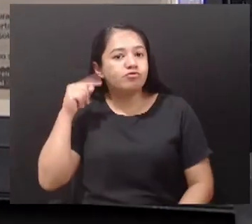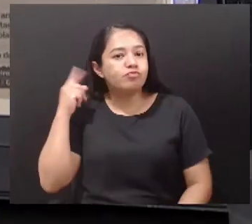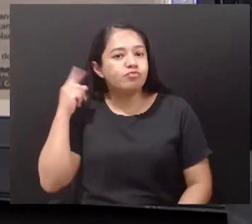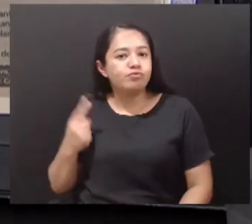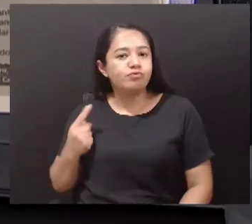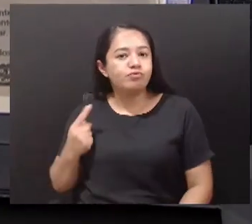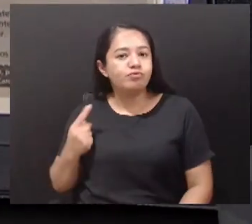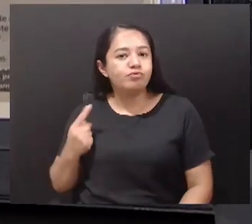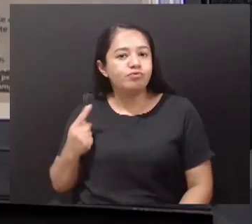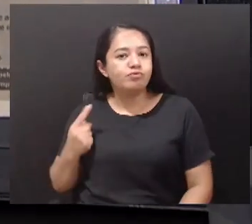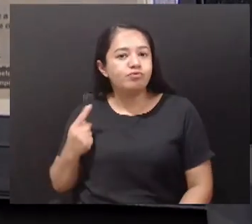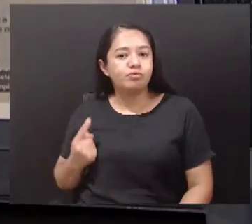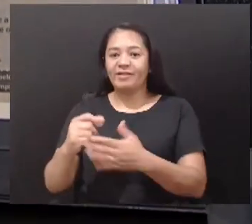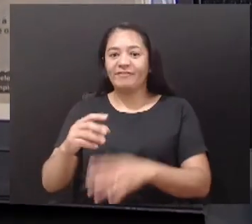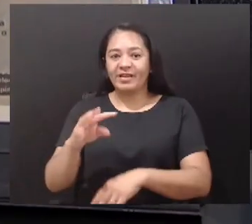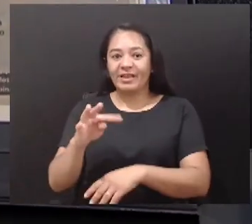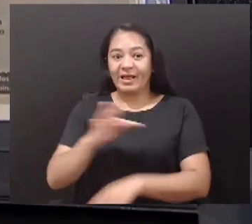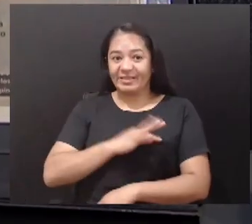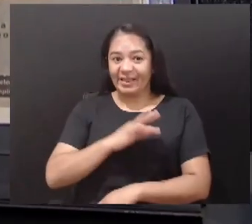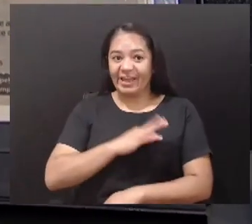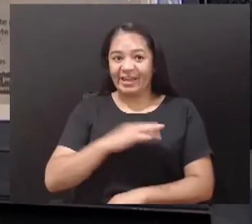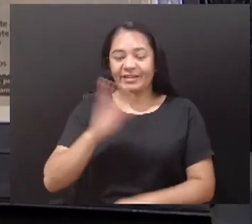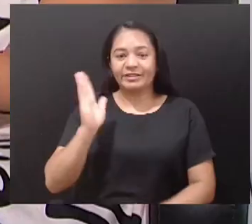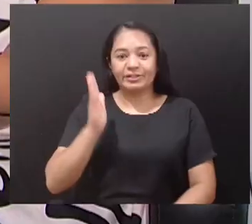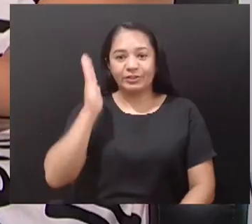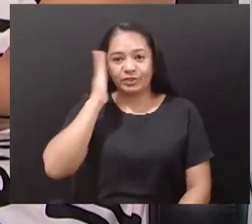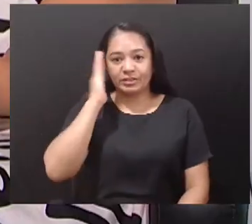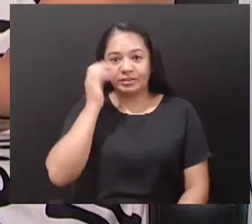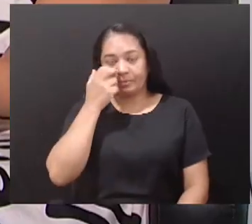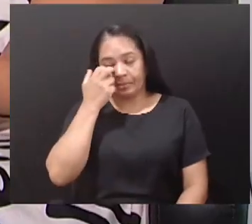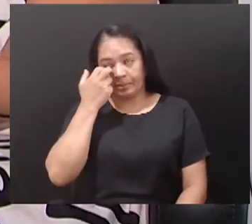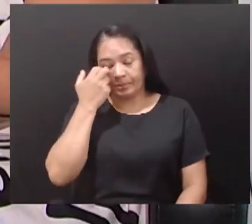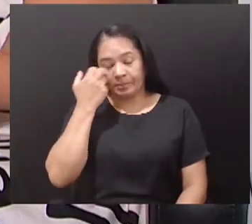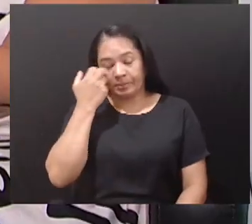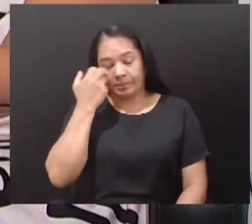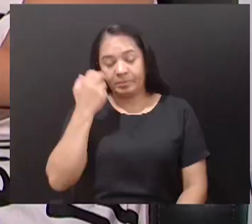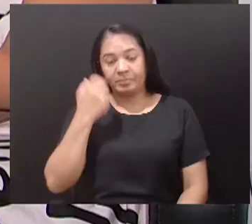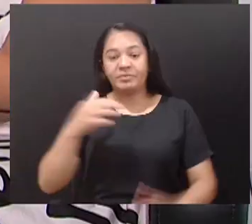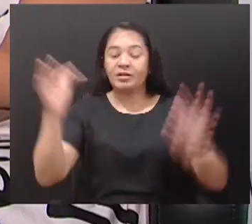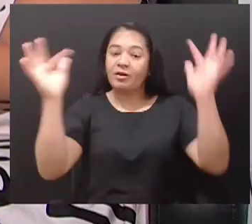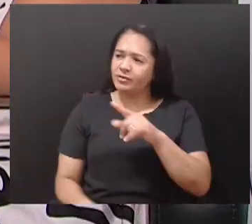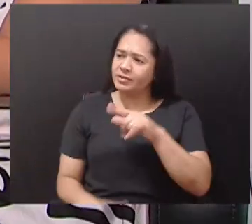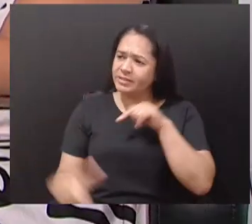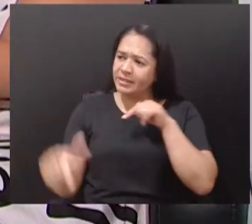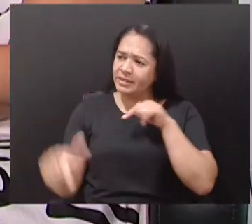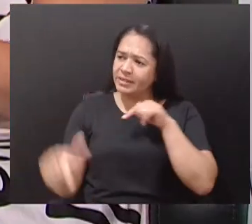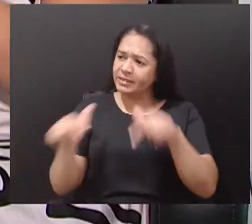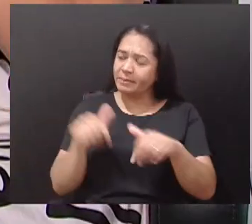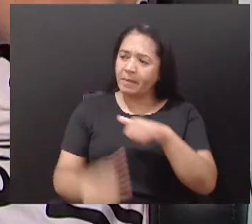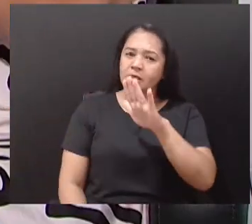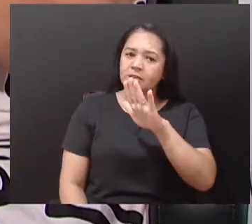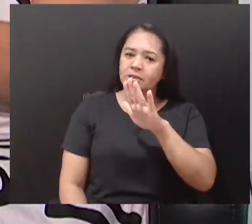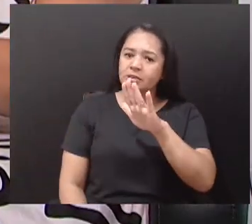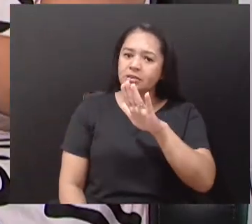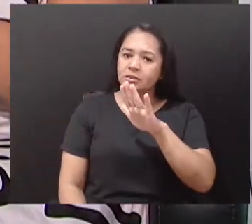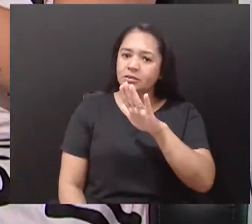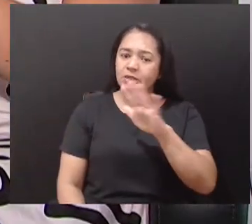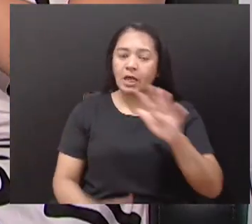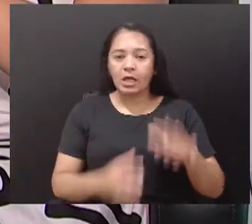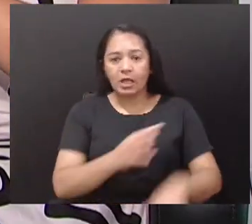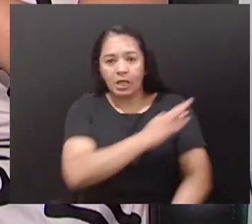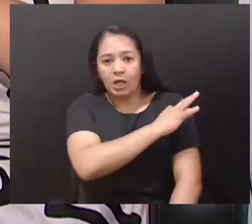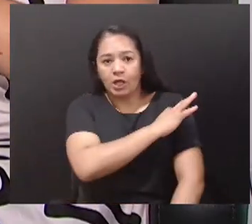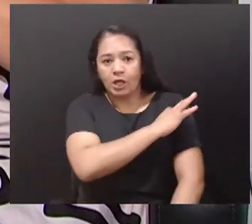eu já estava criando, trabalhando em cima disso, e fui muito feliz. Você trabalha mais com a técnica do